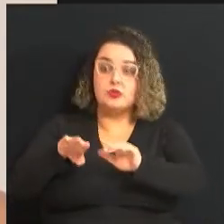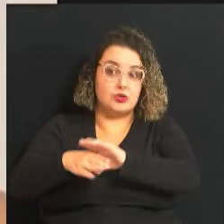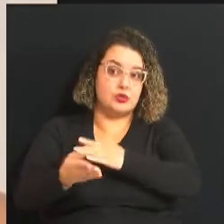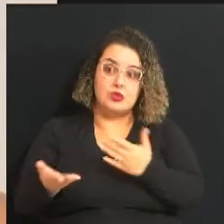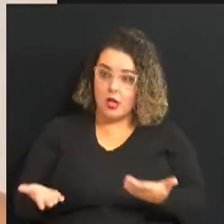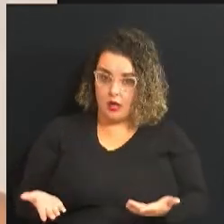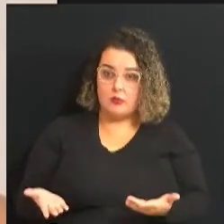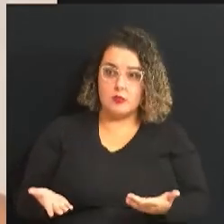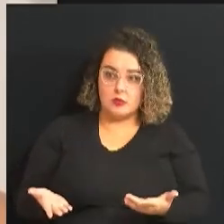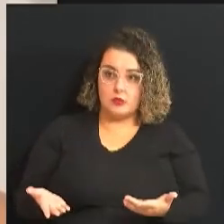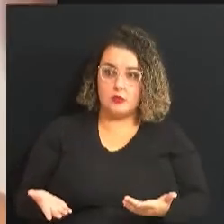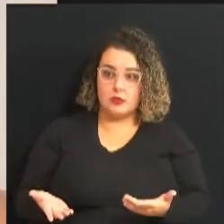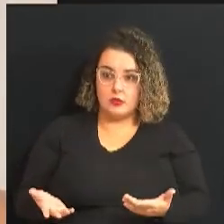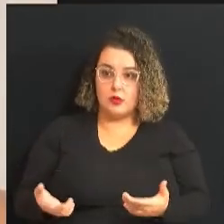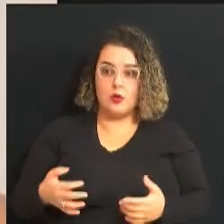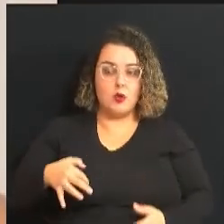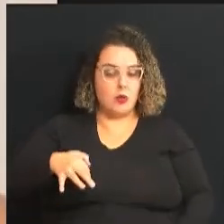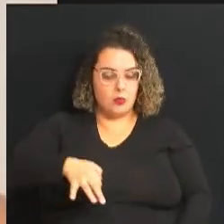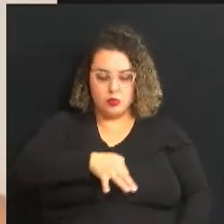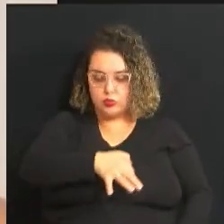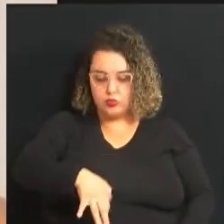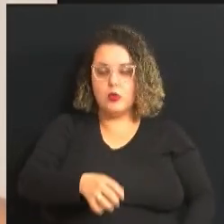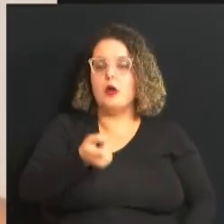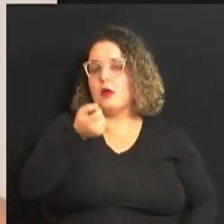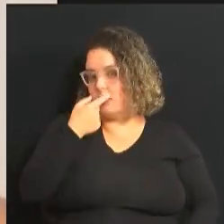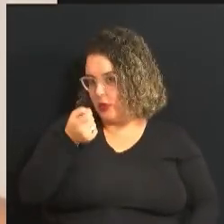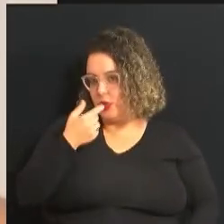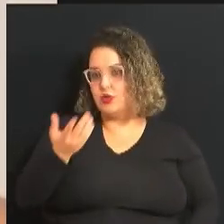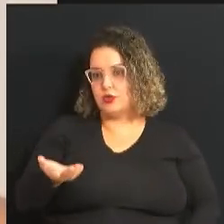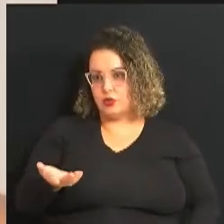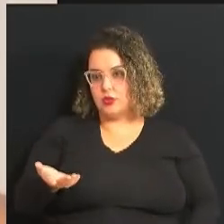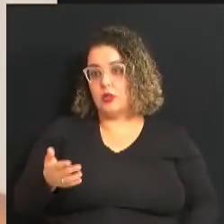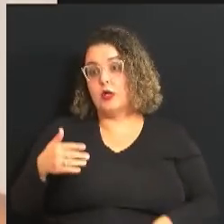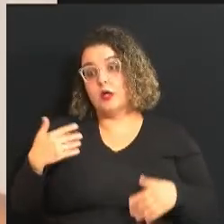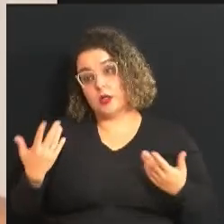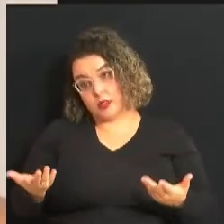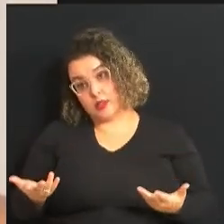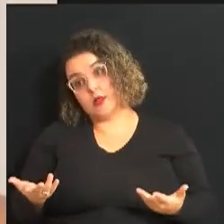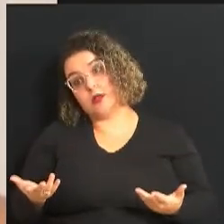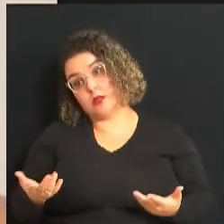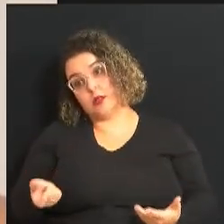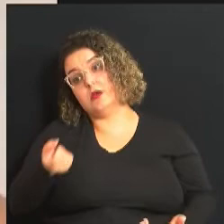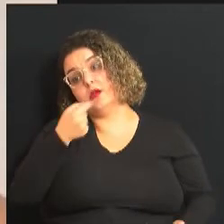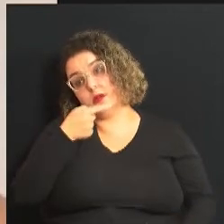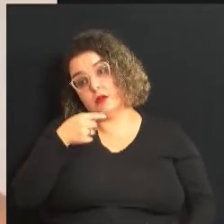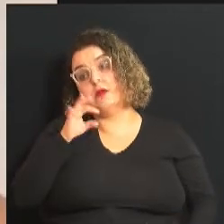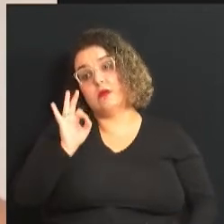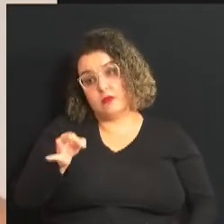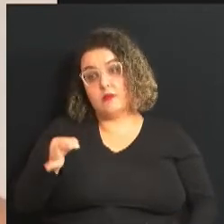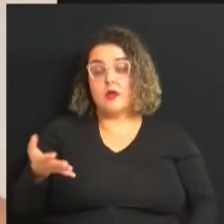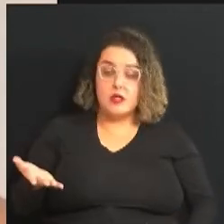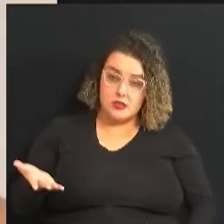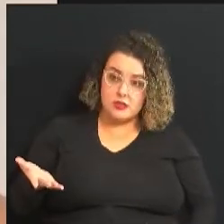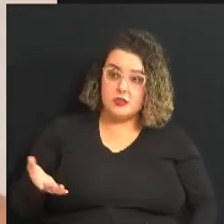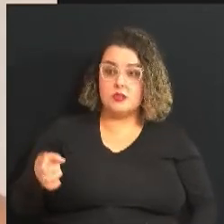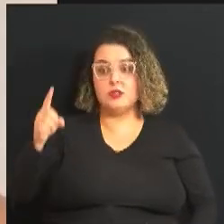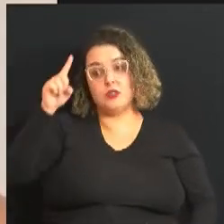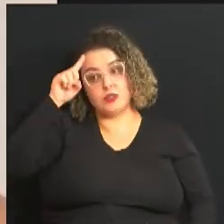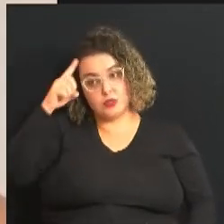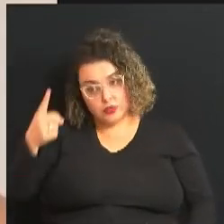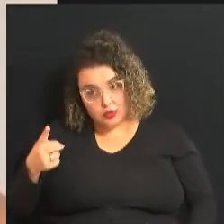do hábito intestinal e medicamentos. E tem que tomar corretamente, né? Todos os